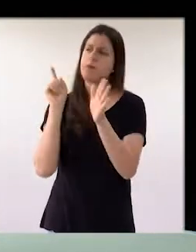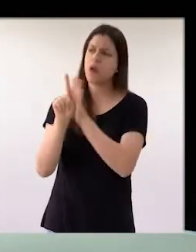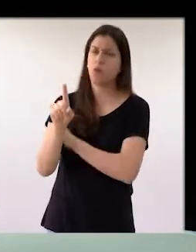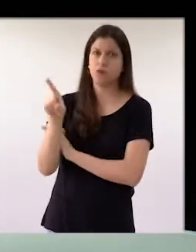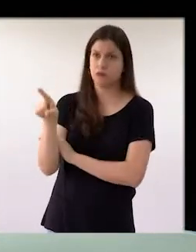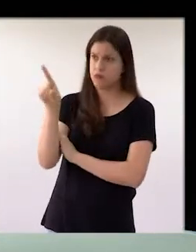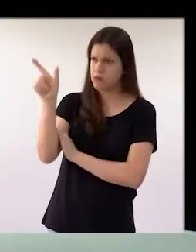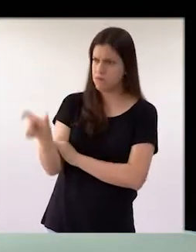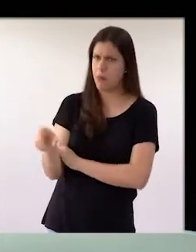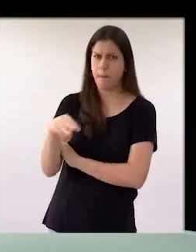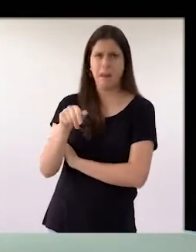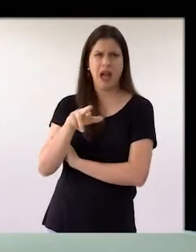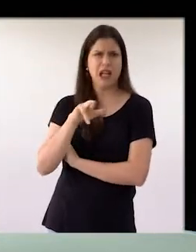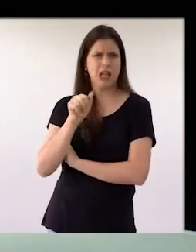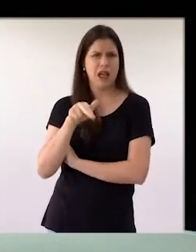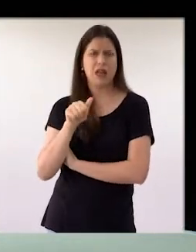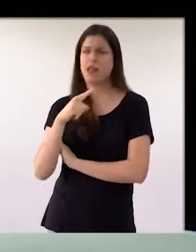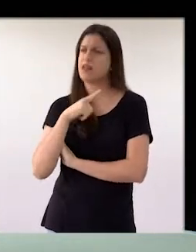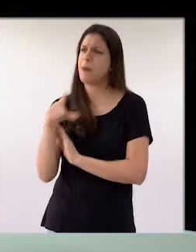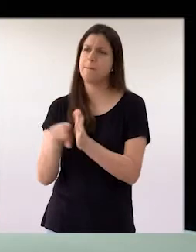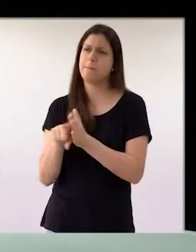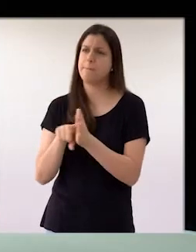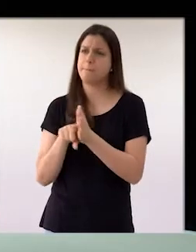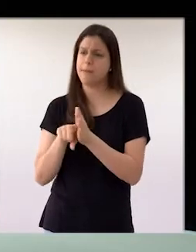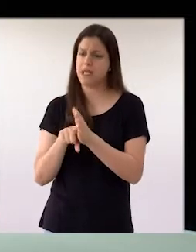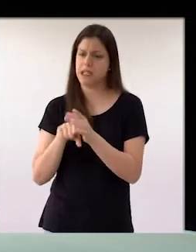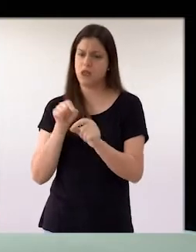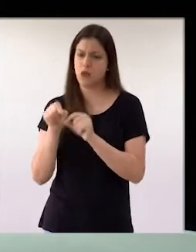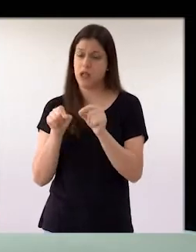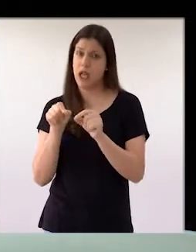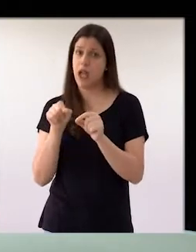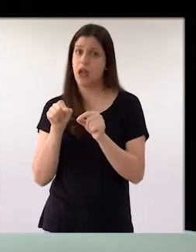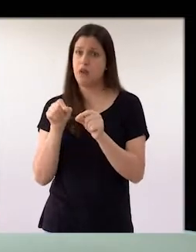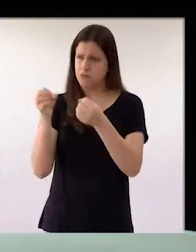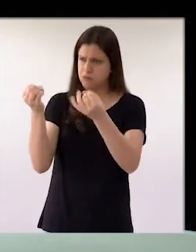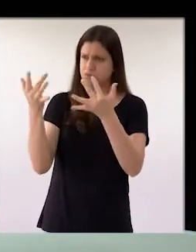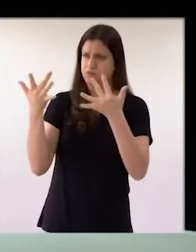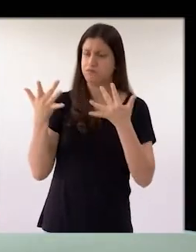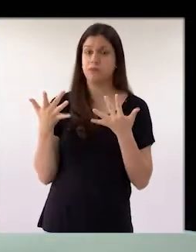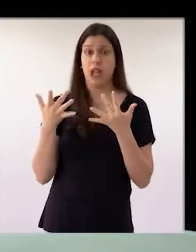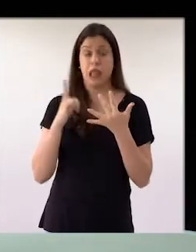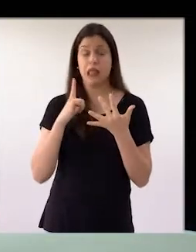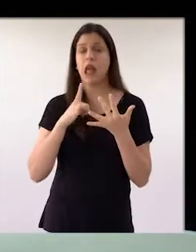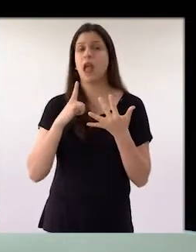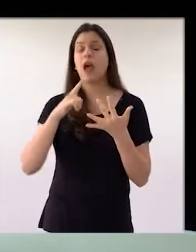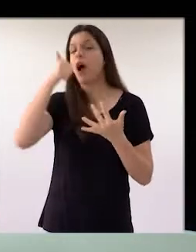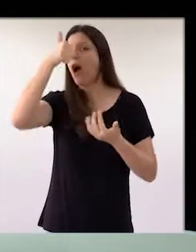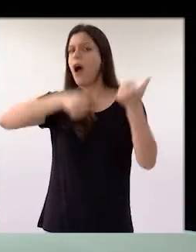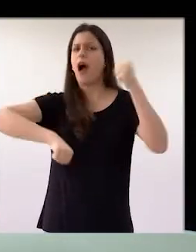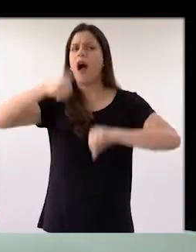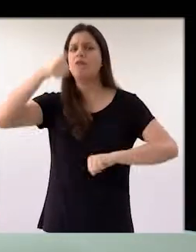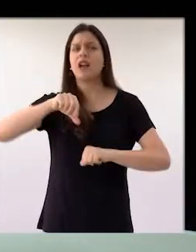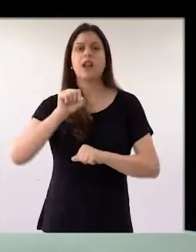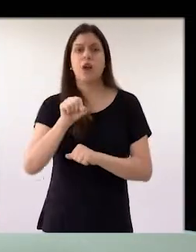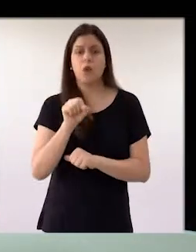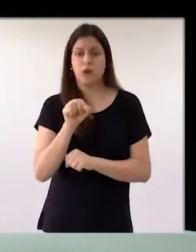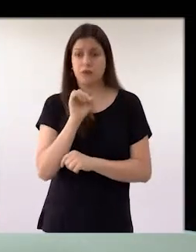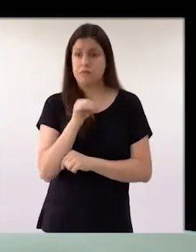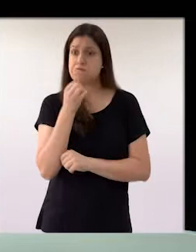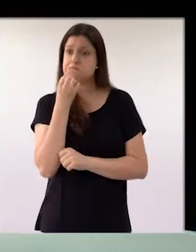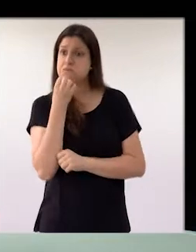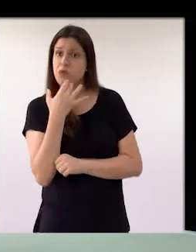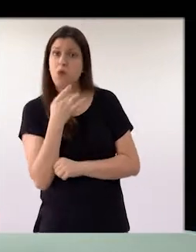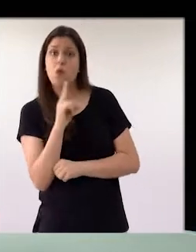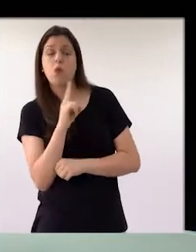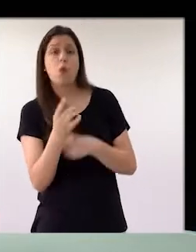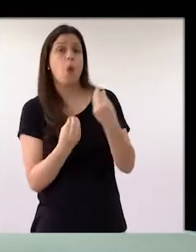Mariana, a sua pesquisa, pelo que eu entendi então, você me corrige se eu estiver errado, buscou analisar a eficiência